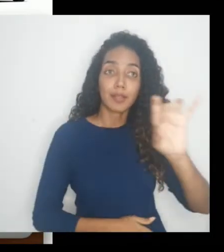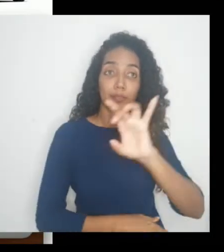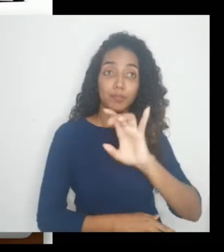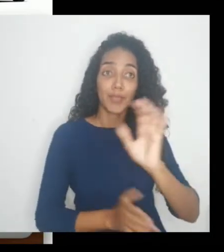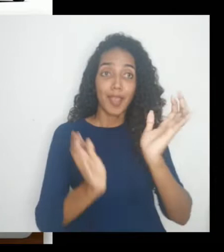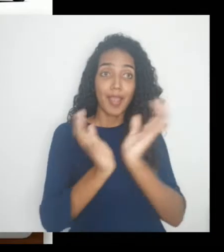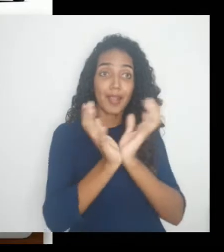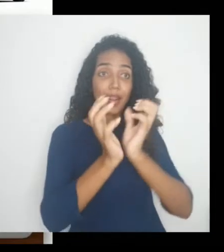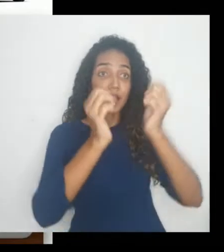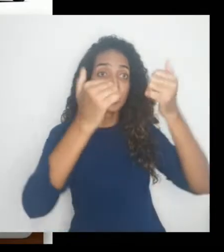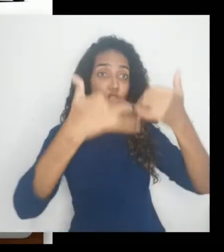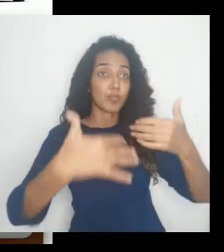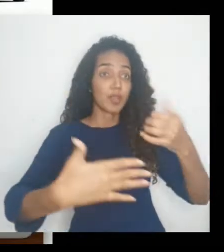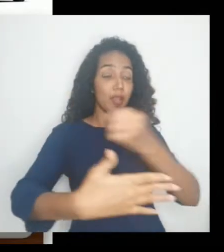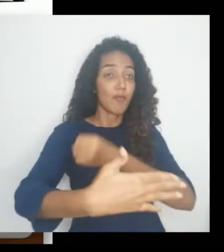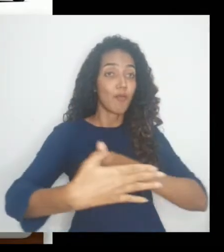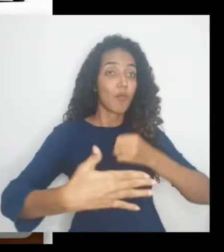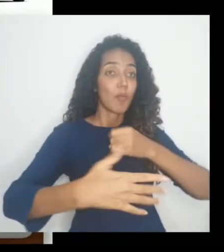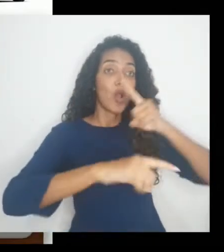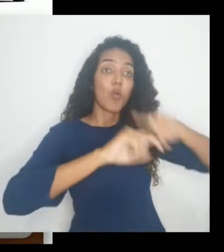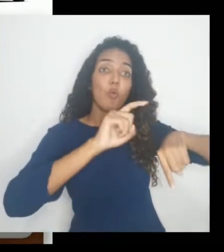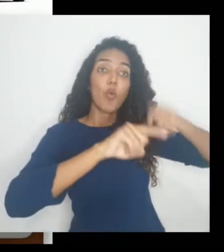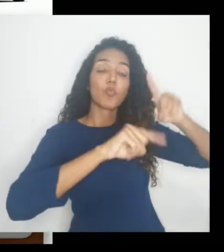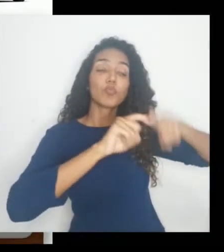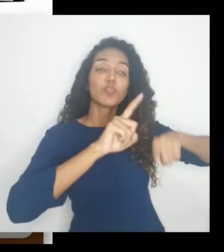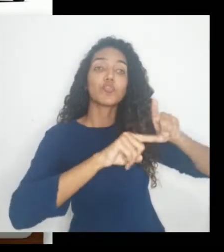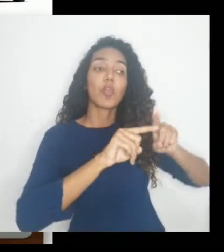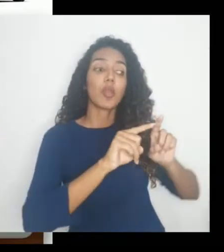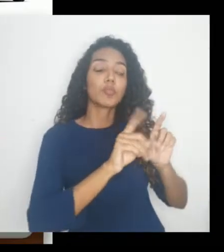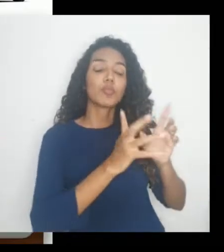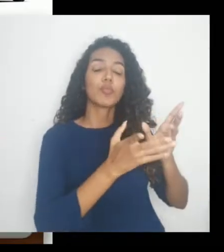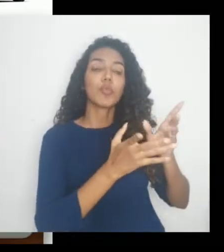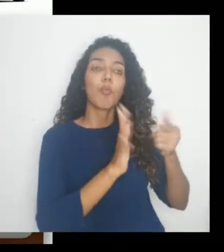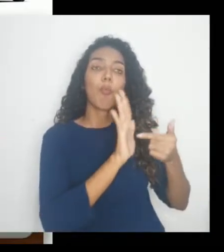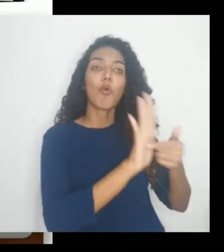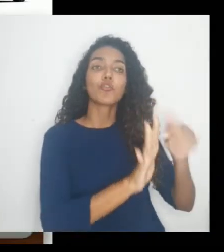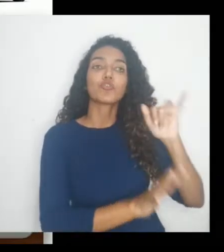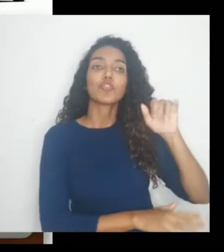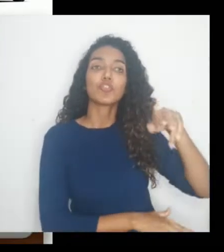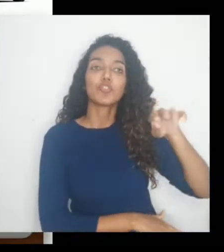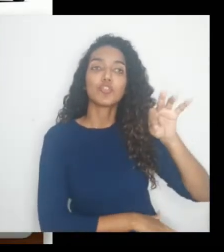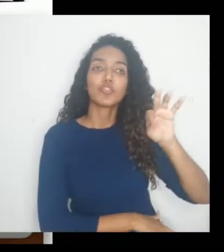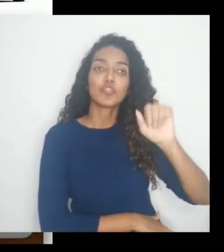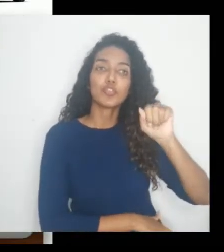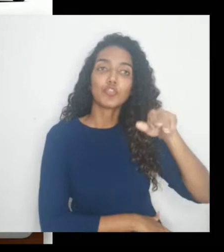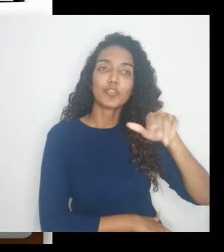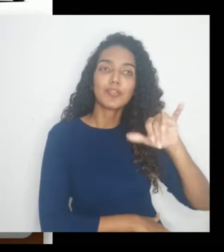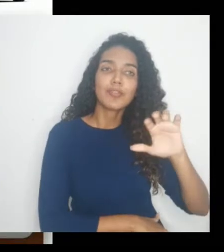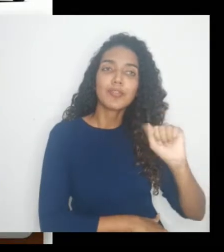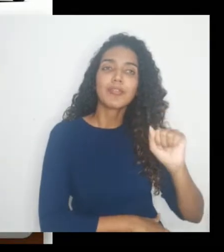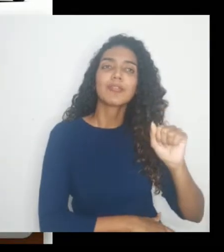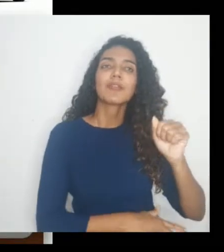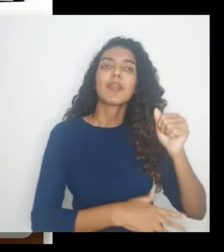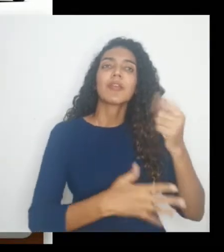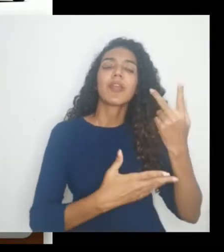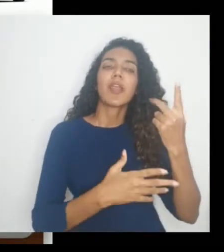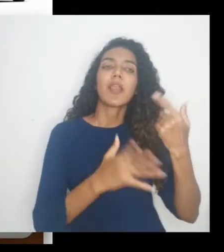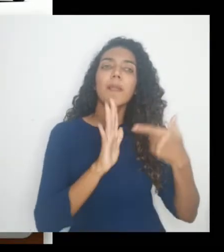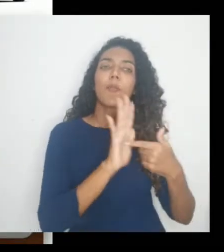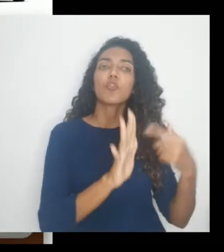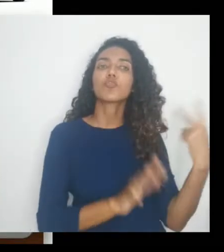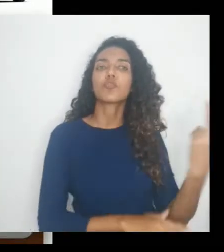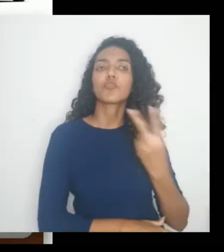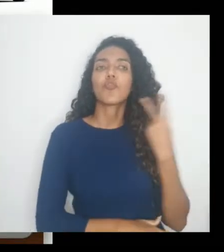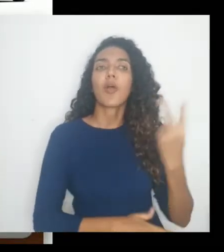a instância da classe, vai dar valores a esses atributos e permite a